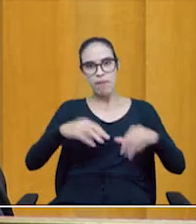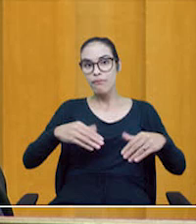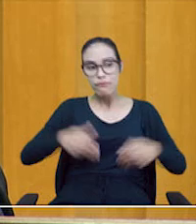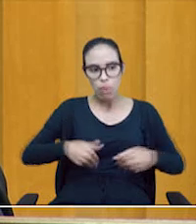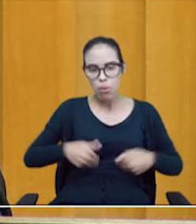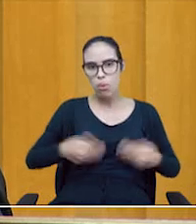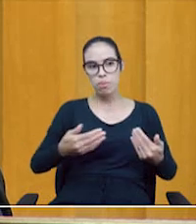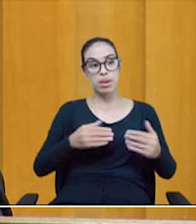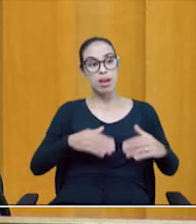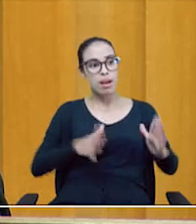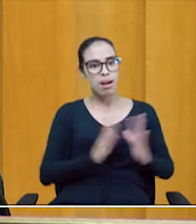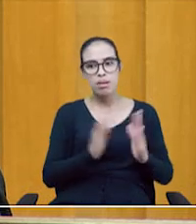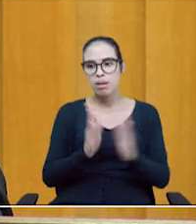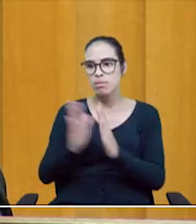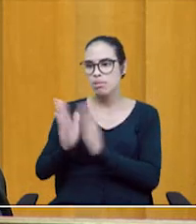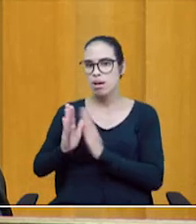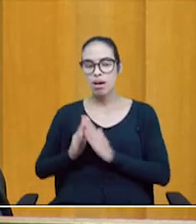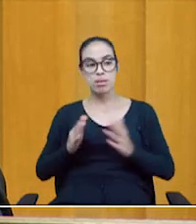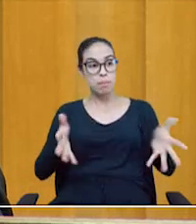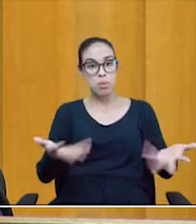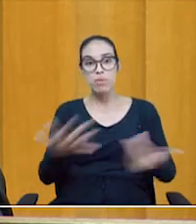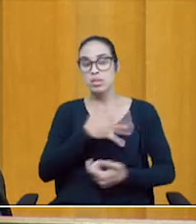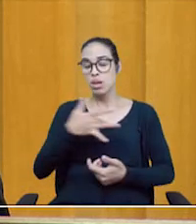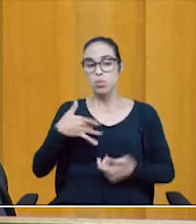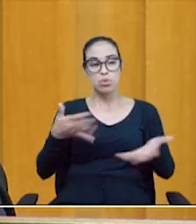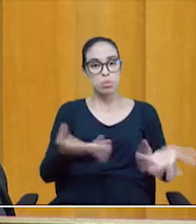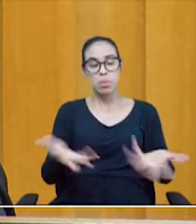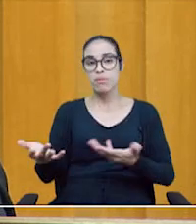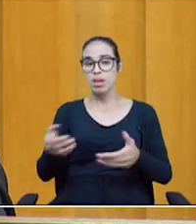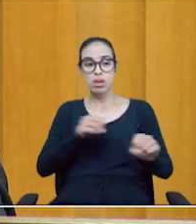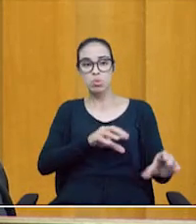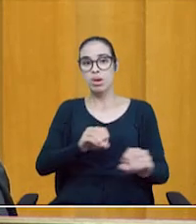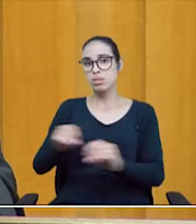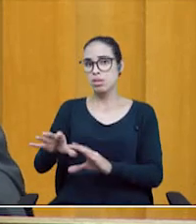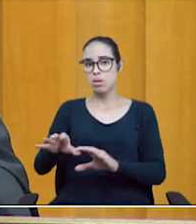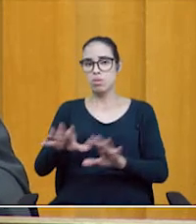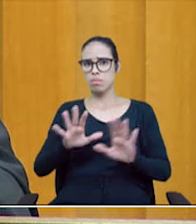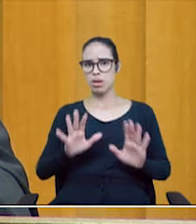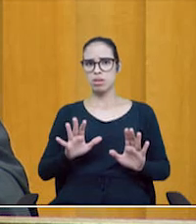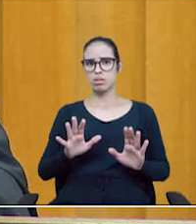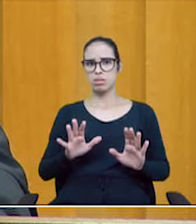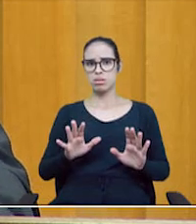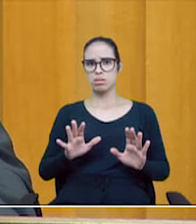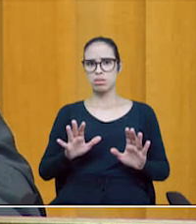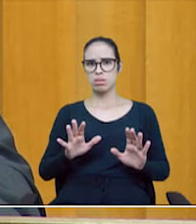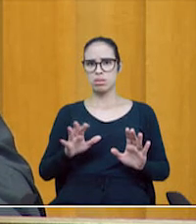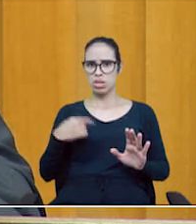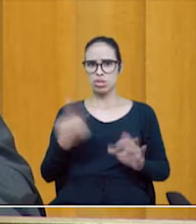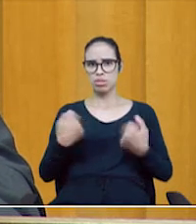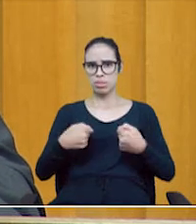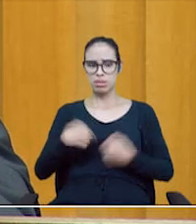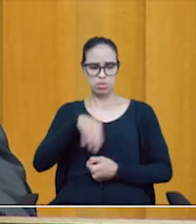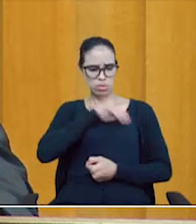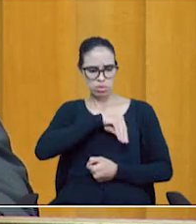prover saúde, educação, se nós não tivermos sustento, renda, dignidade